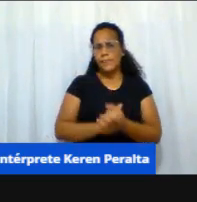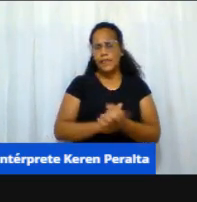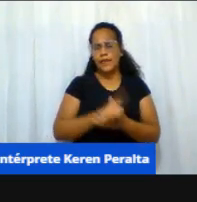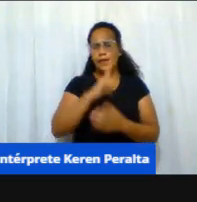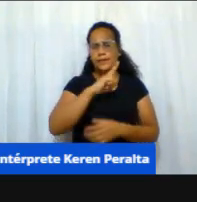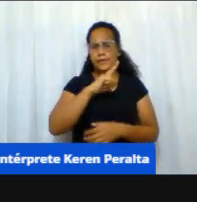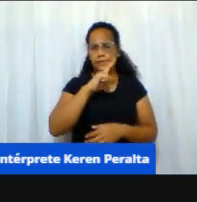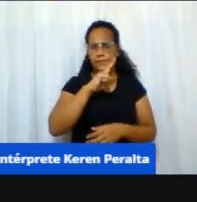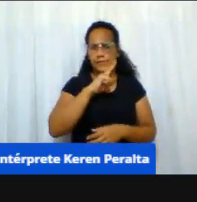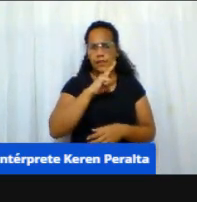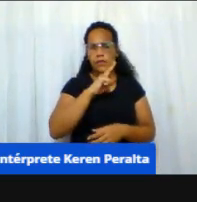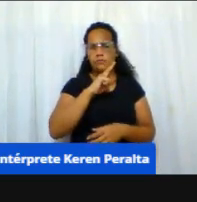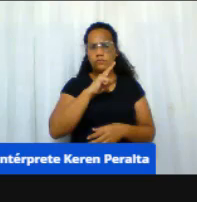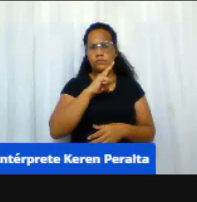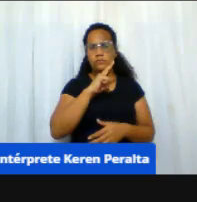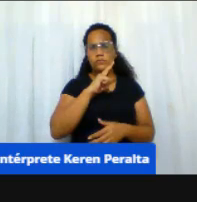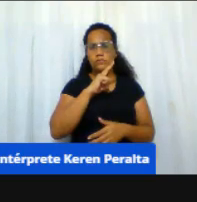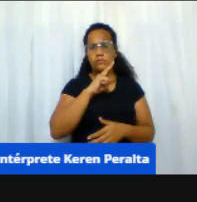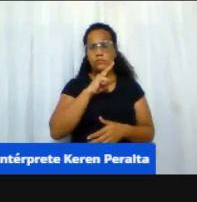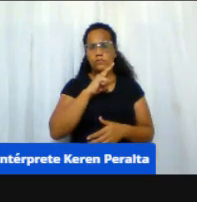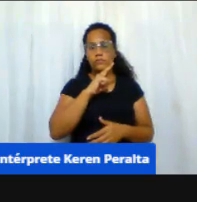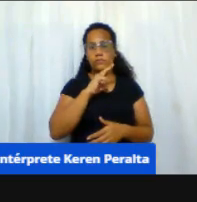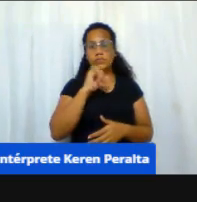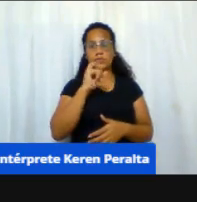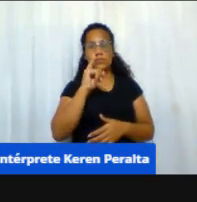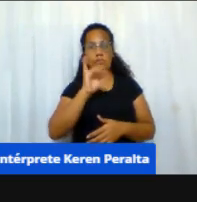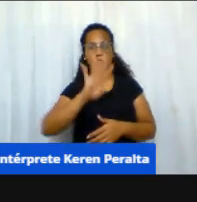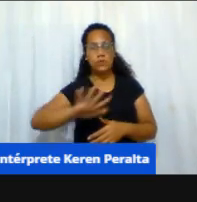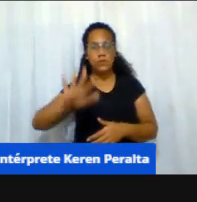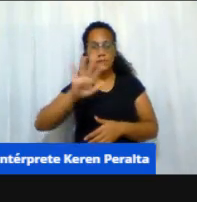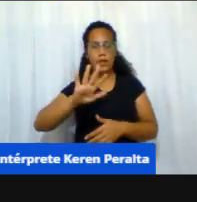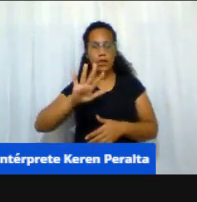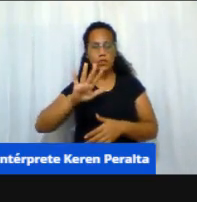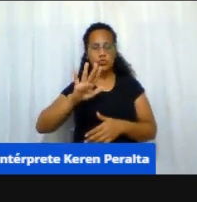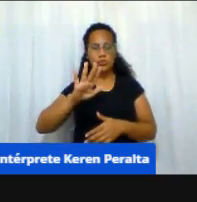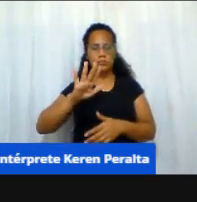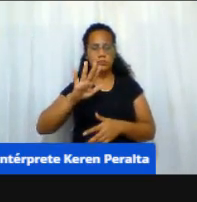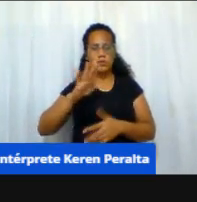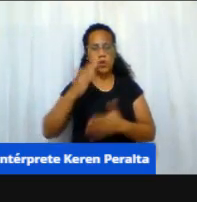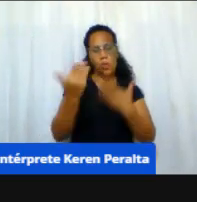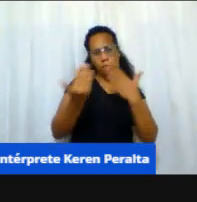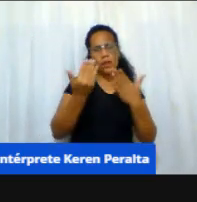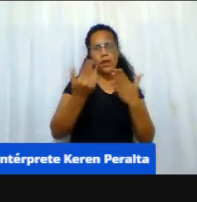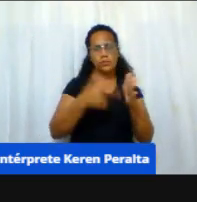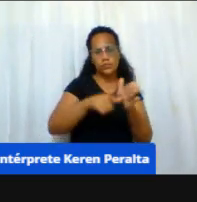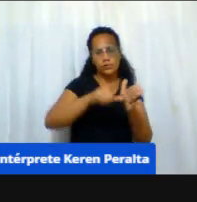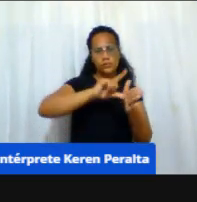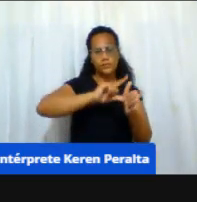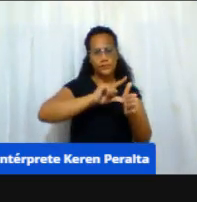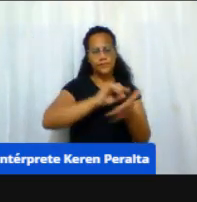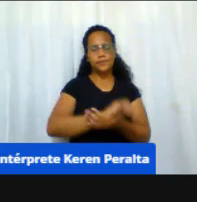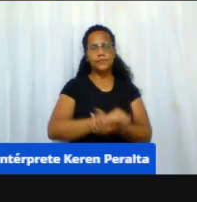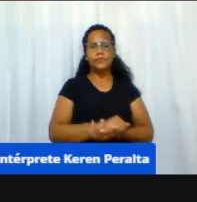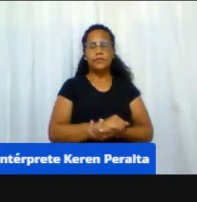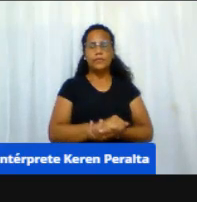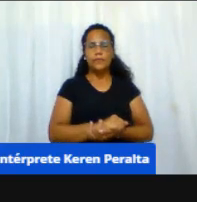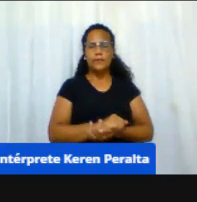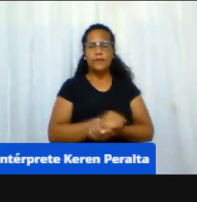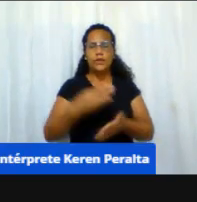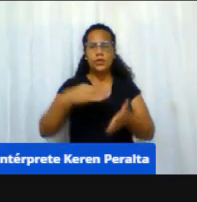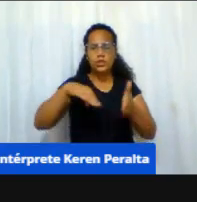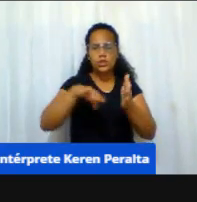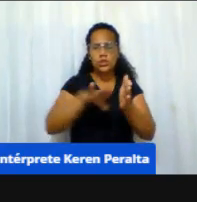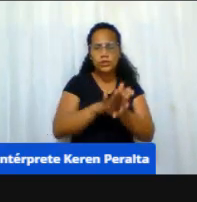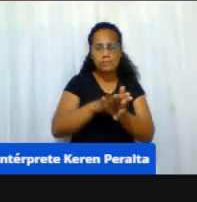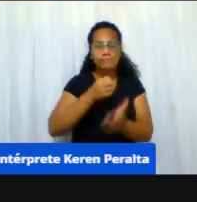limites da imagem anterior. De modo que, em contagem, chegamos a esses números na distribuição